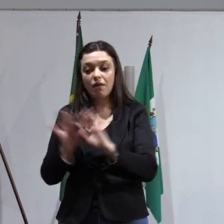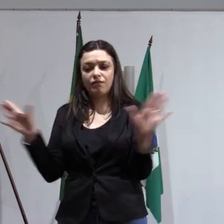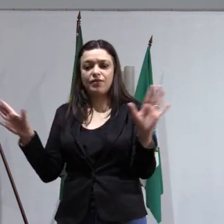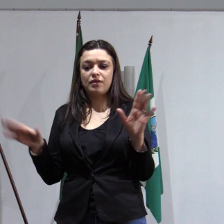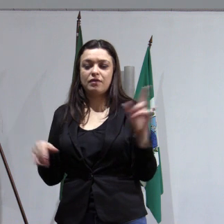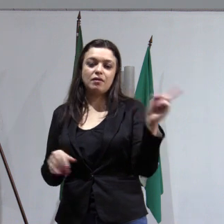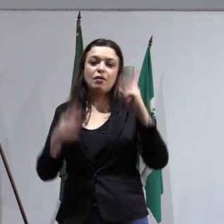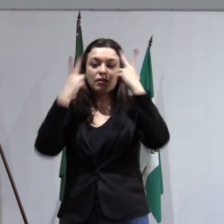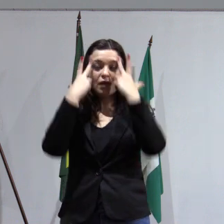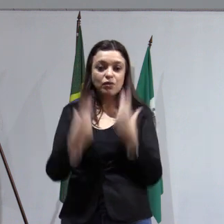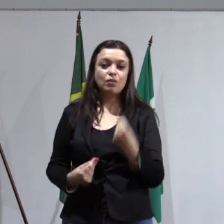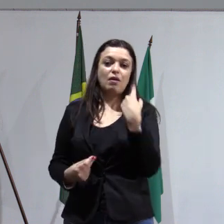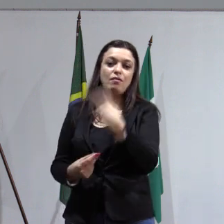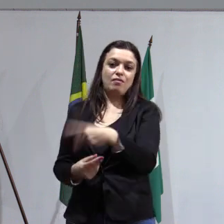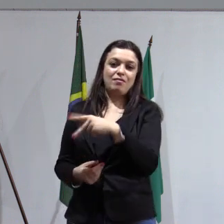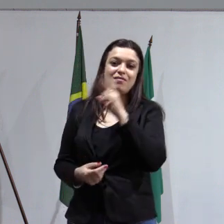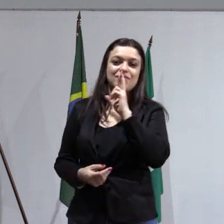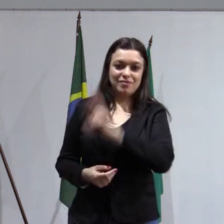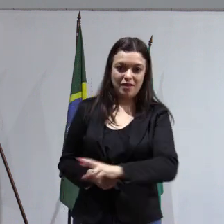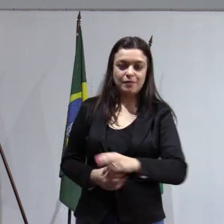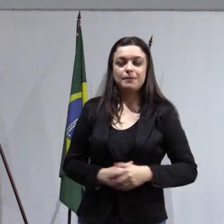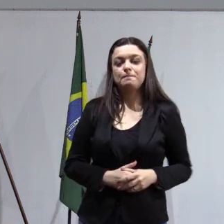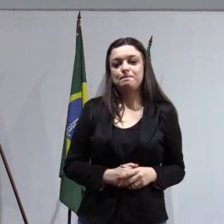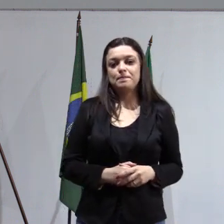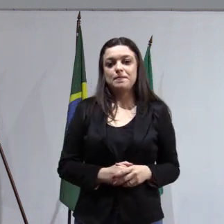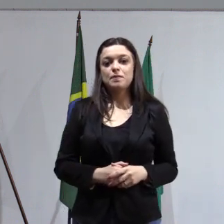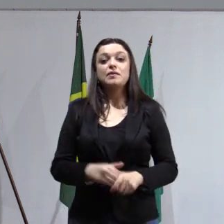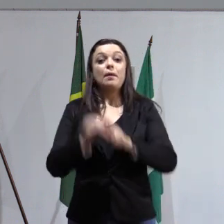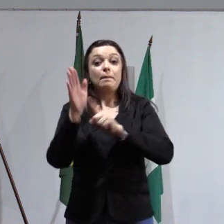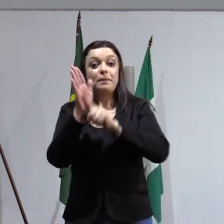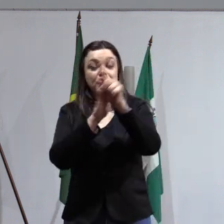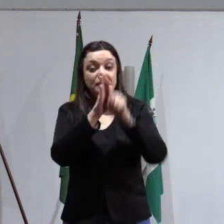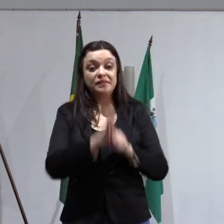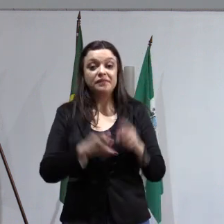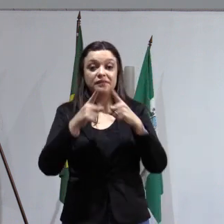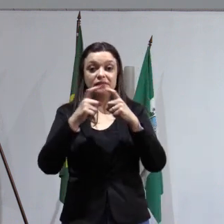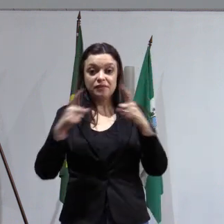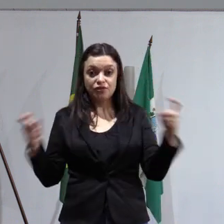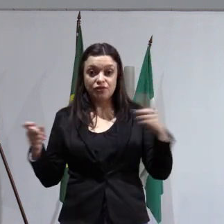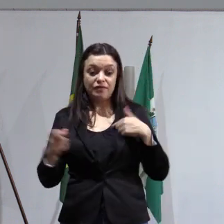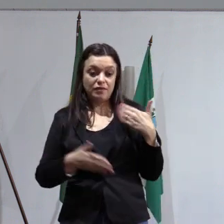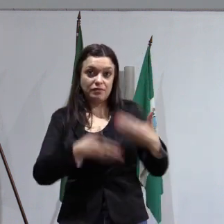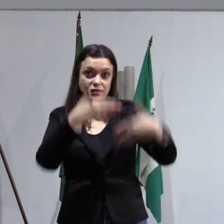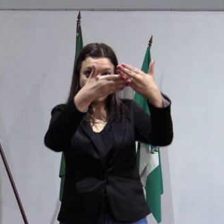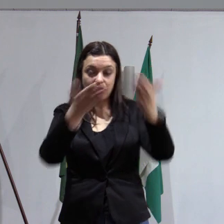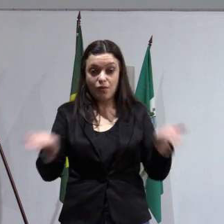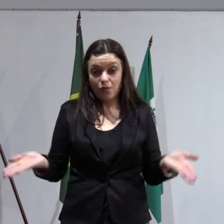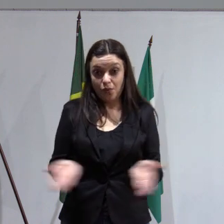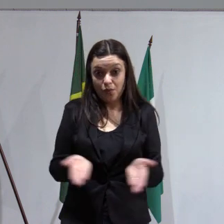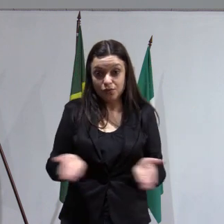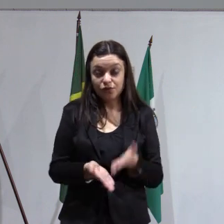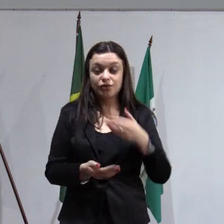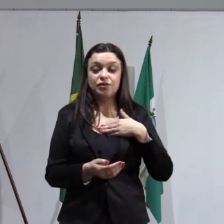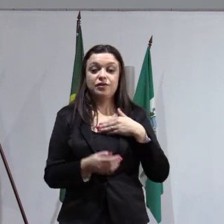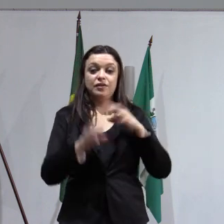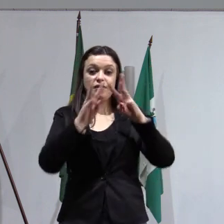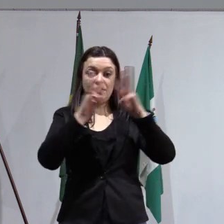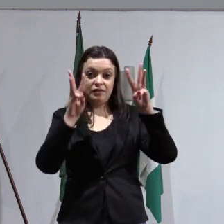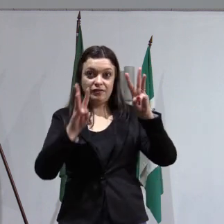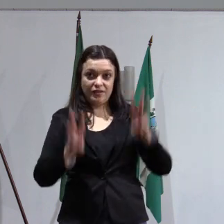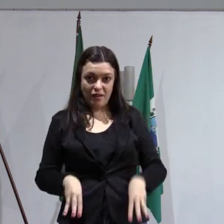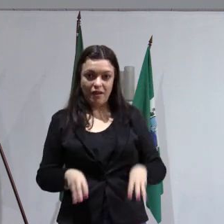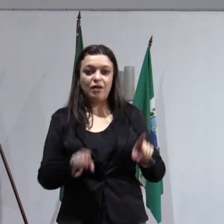e na acurácia dos resultados. A pesquisa científica que é desenvolvida hoje nas universidades federais, ela não pode